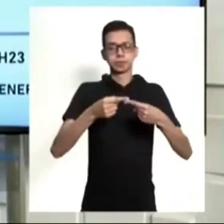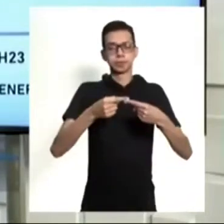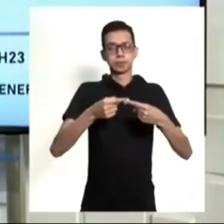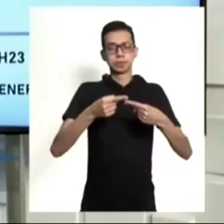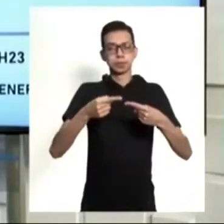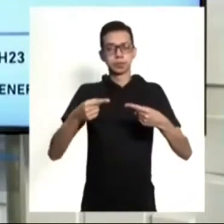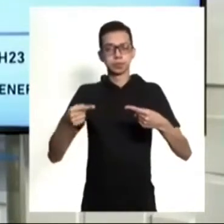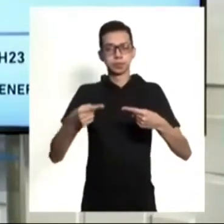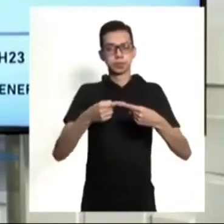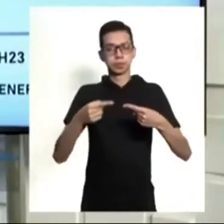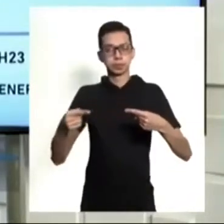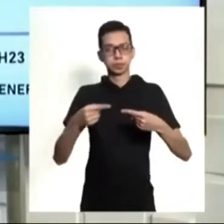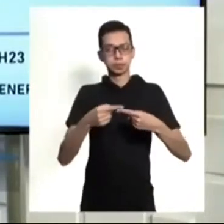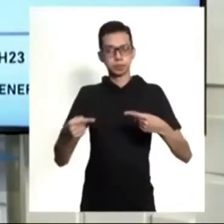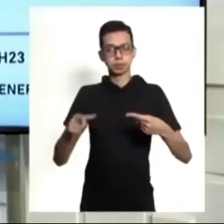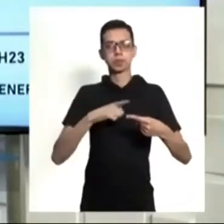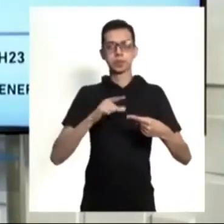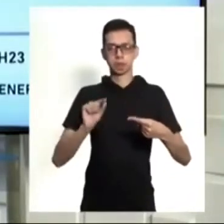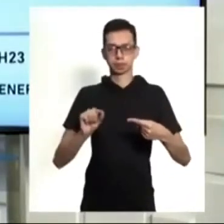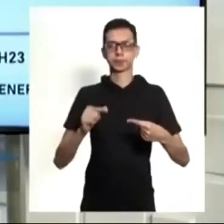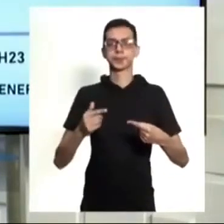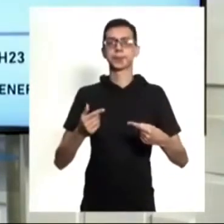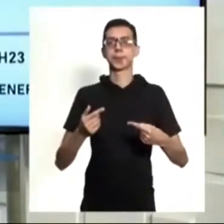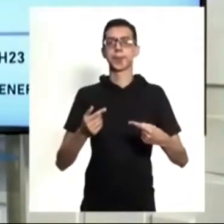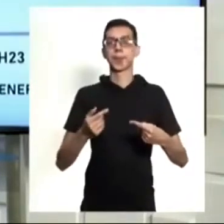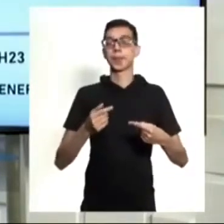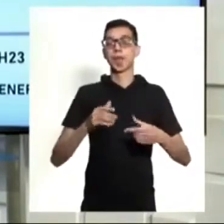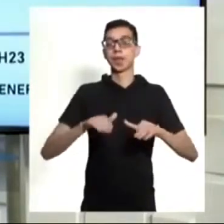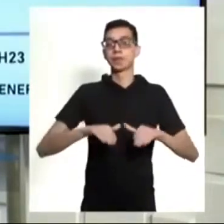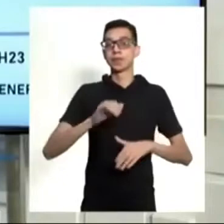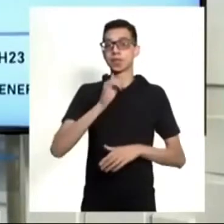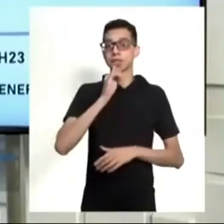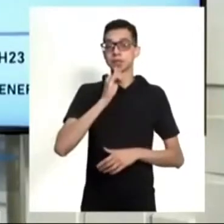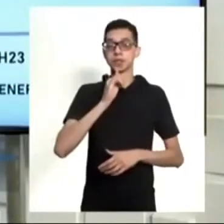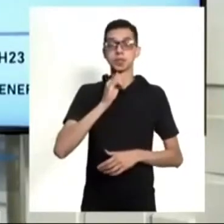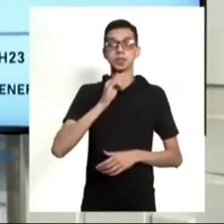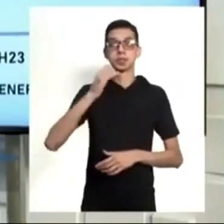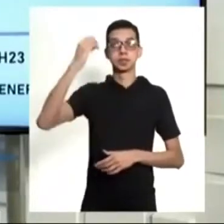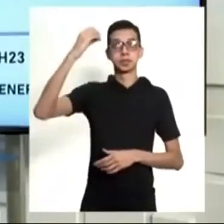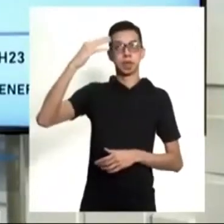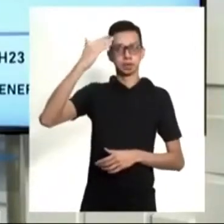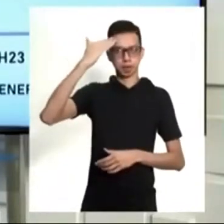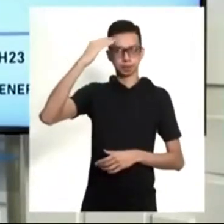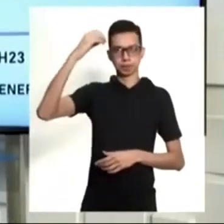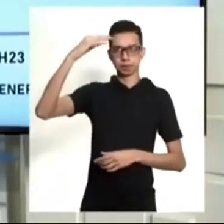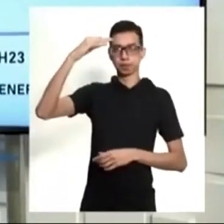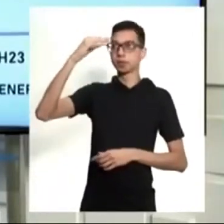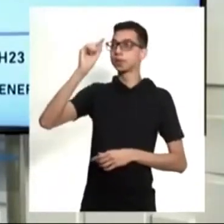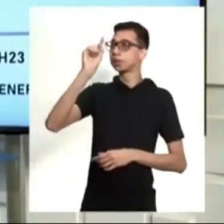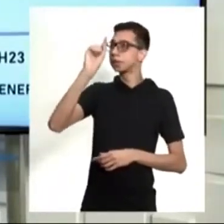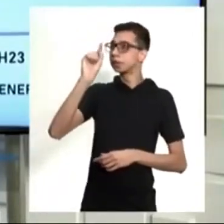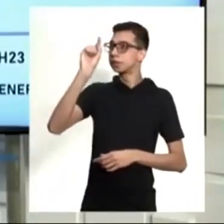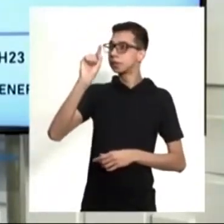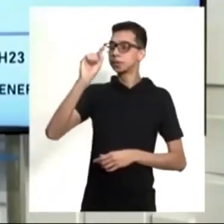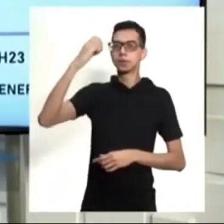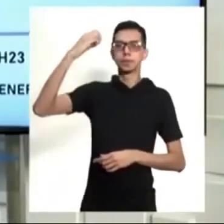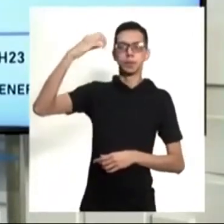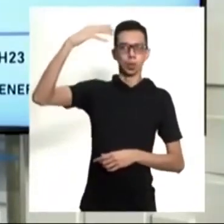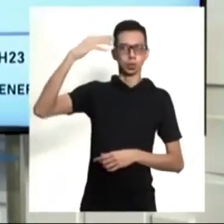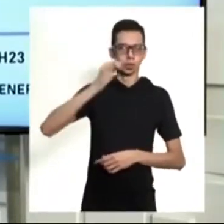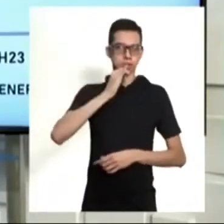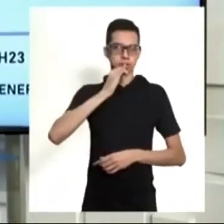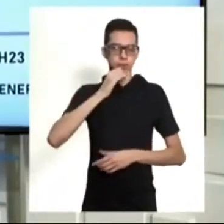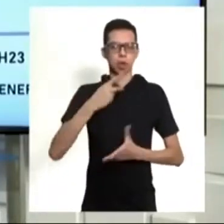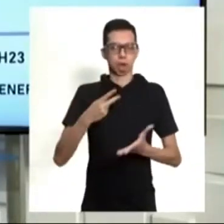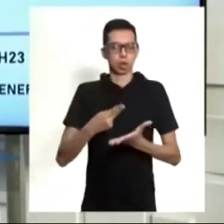passa por um resistorzinho, por exemplo, um filamento de uma lâmpada, a lâmpada acende. Correto? Então é assim que vai acontecer esse